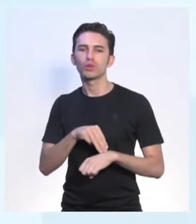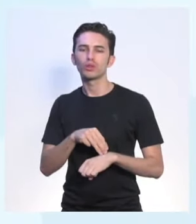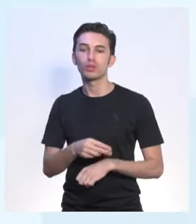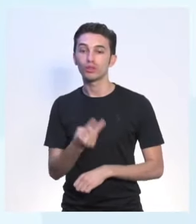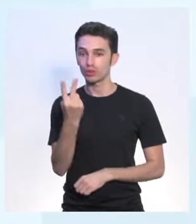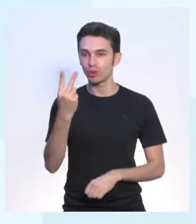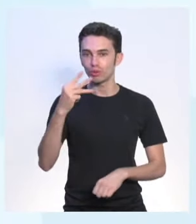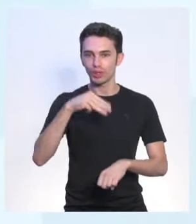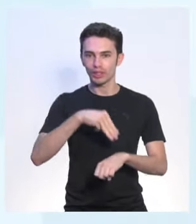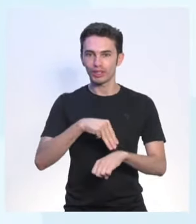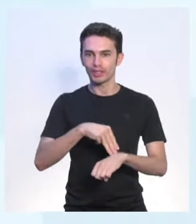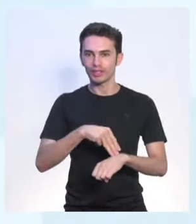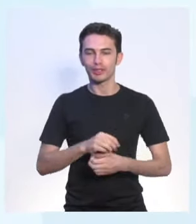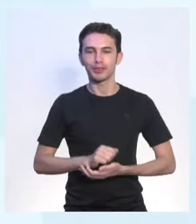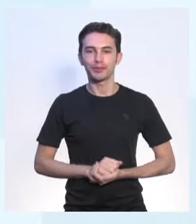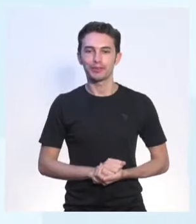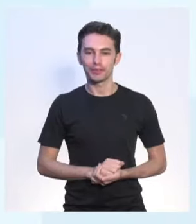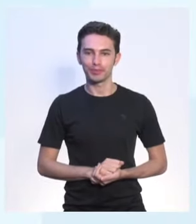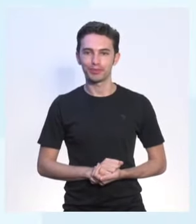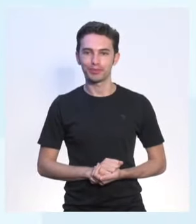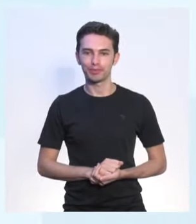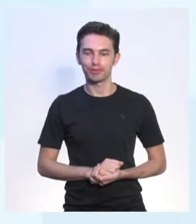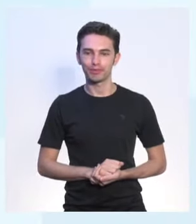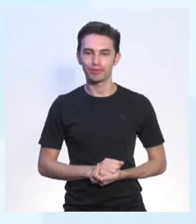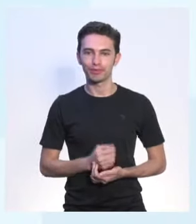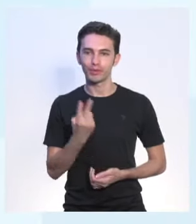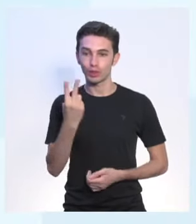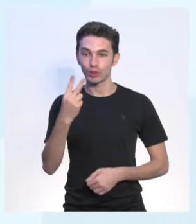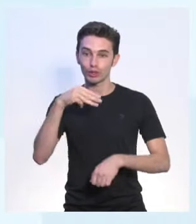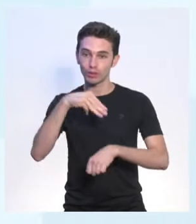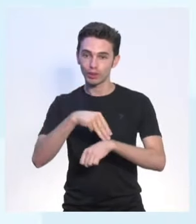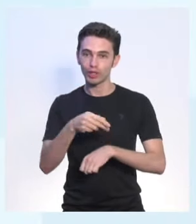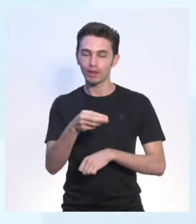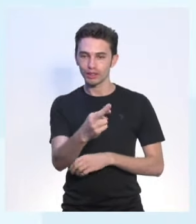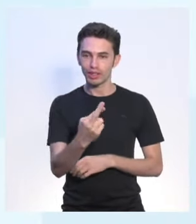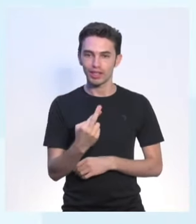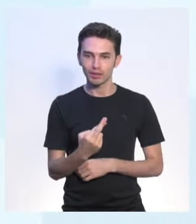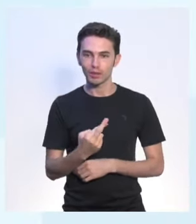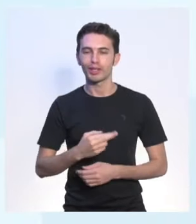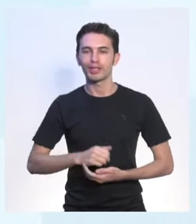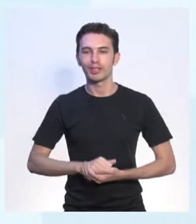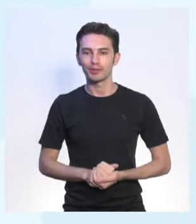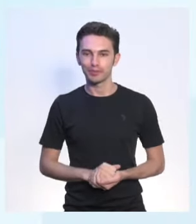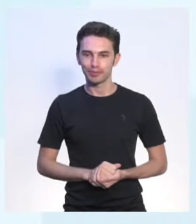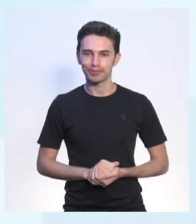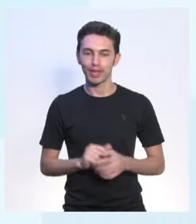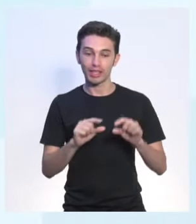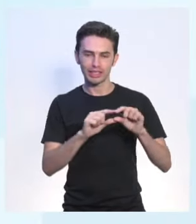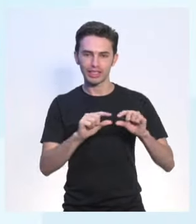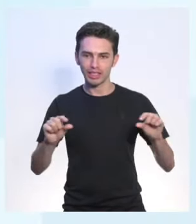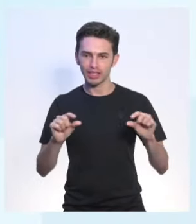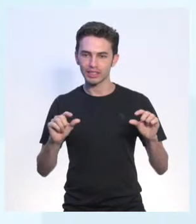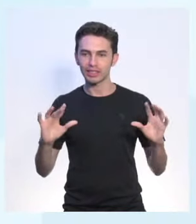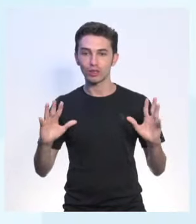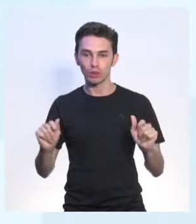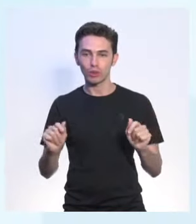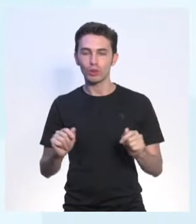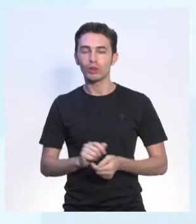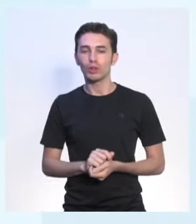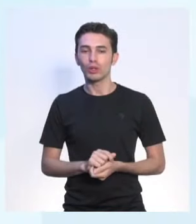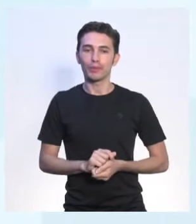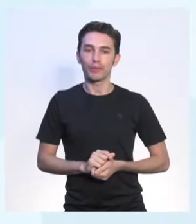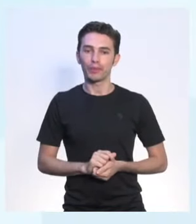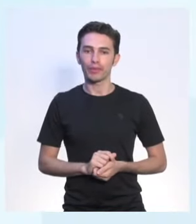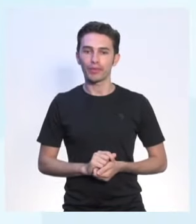2 minutes. 2 minutes. So, 2 minutes for them. São 2 minutos para vocês. Have fun. Sentenças completas e mandem tudo de uma vez, né, Ed?